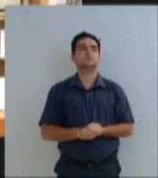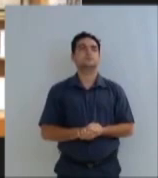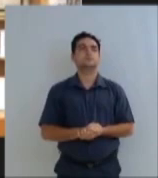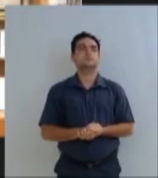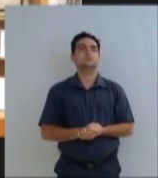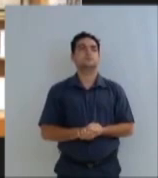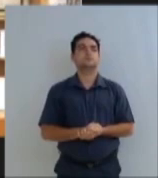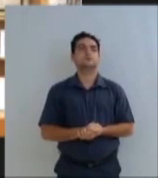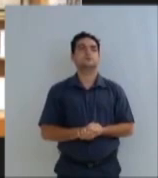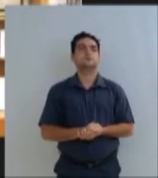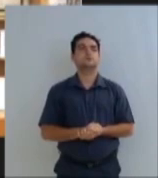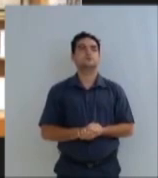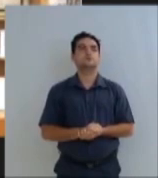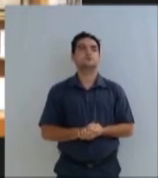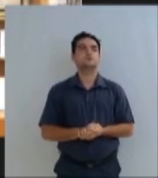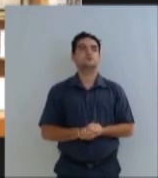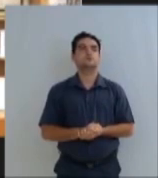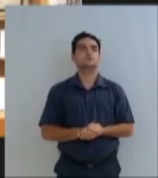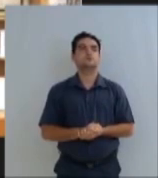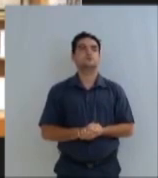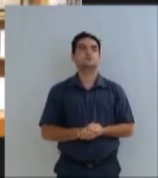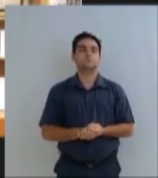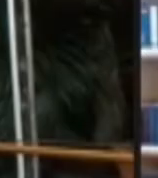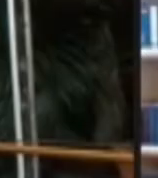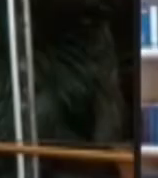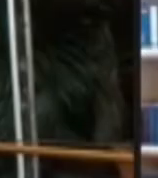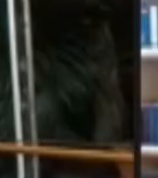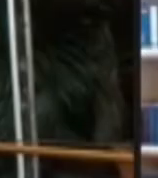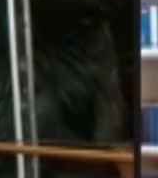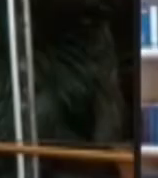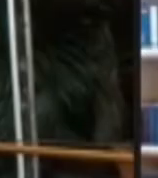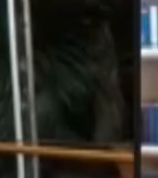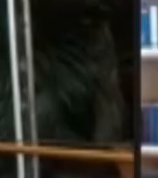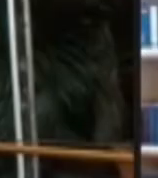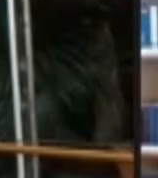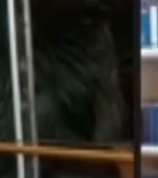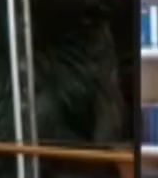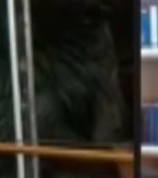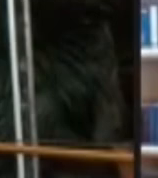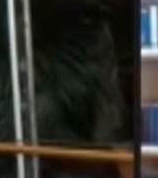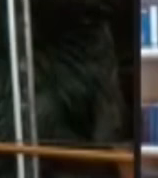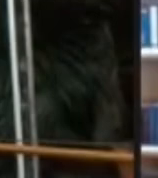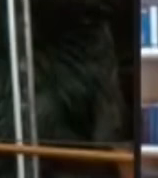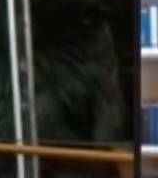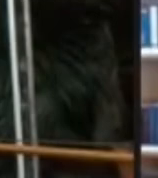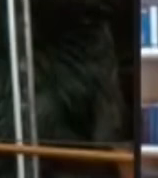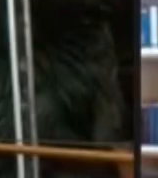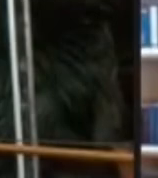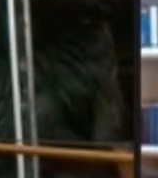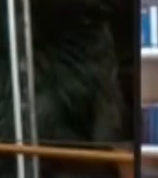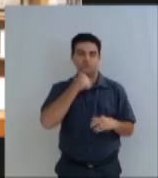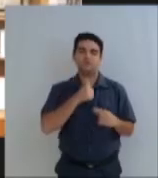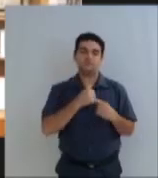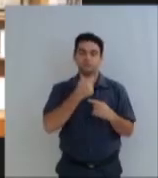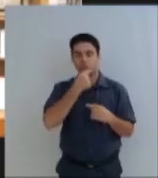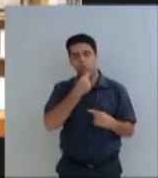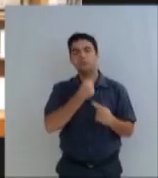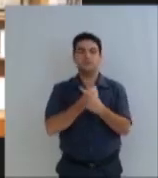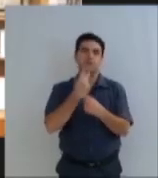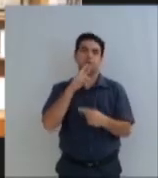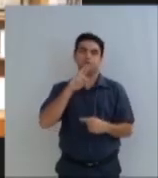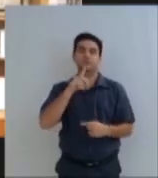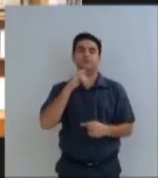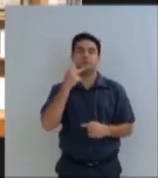a conversão da prisão em flagrante em medida cautelar pessoal inclusive a prisão preventiva, mesmo sem pedido expresso do